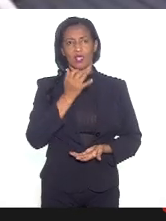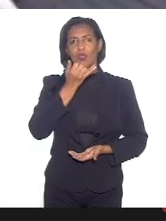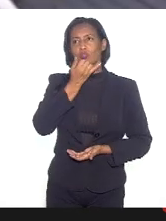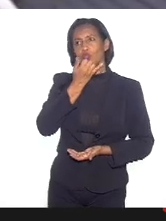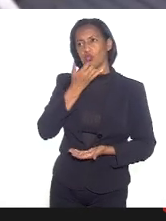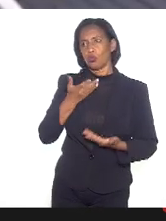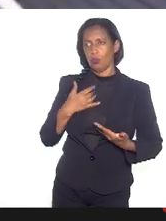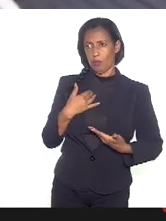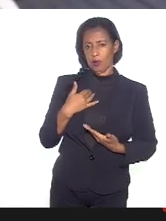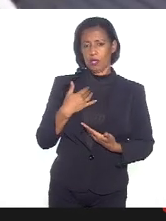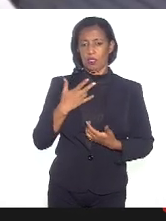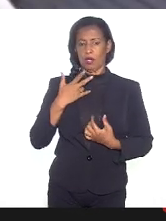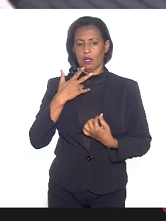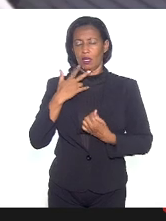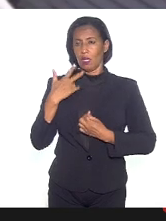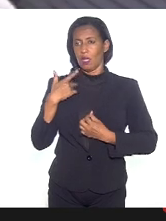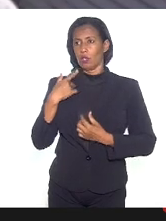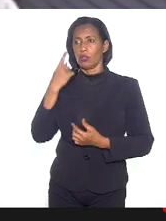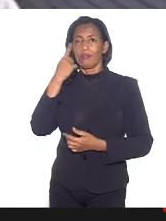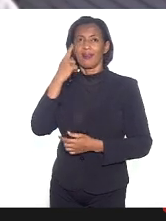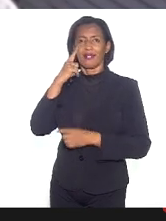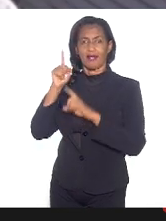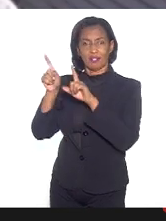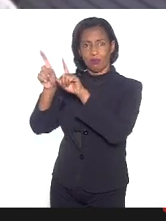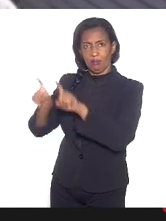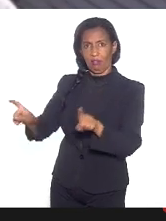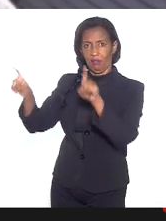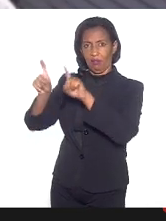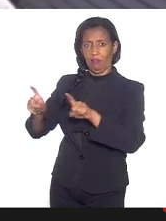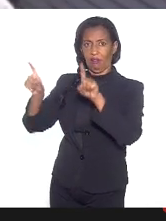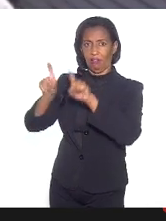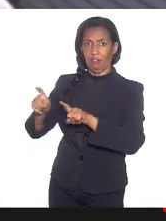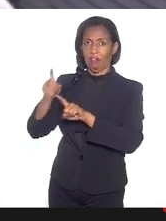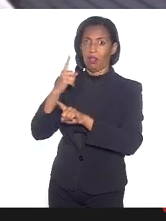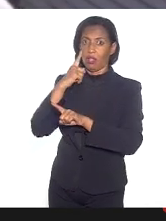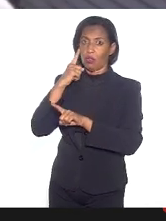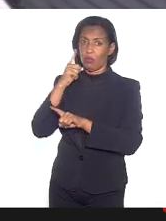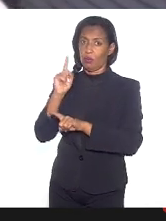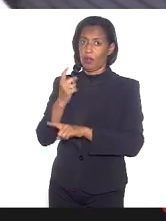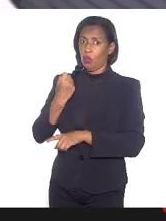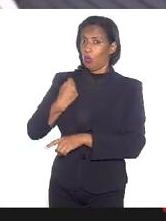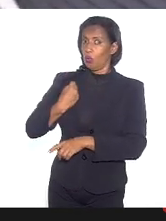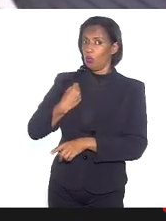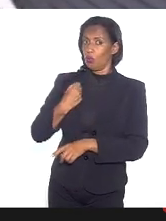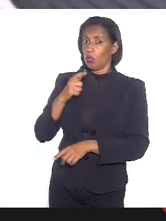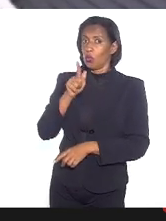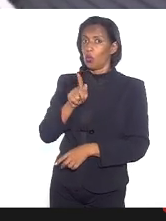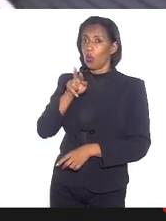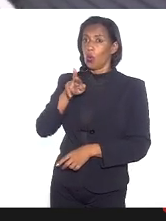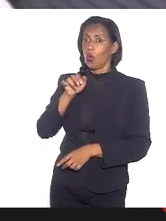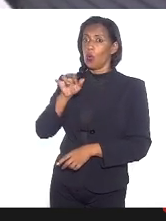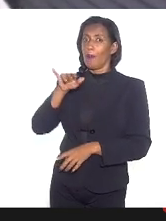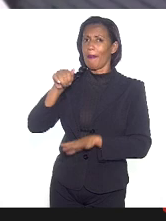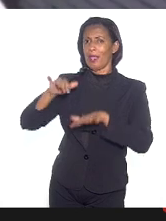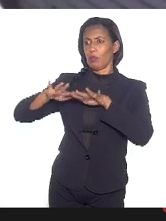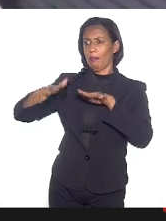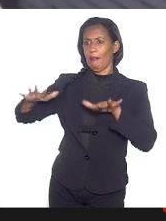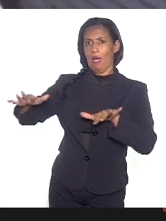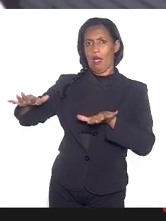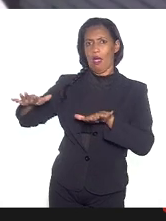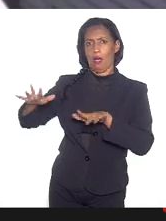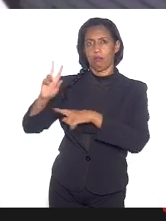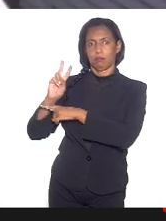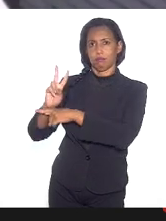do... Estou tentando acessar o sistema. É o número do grupamento marítimo. Nem todo mundo do grupamento marítimo